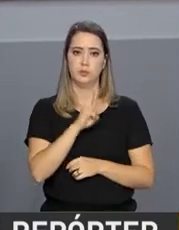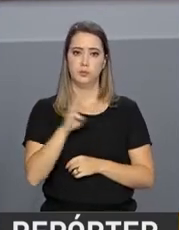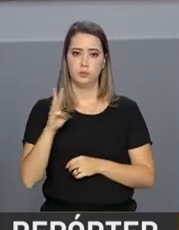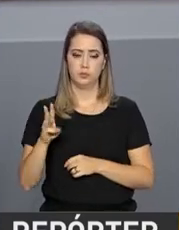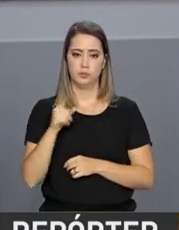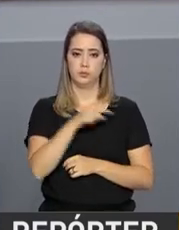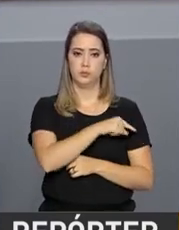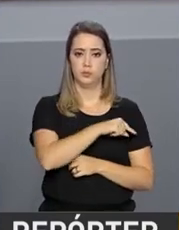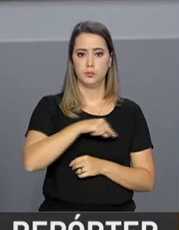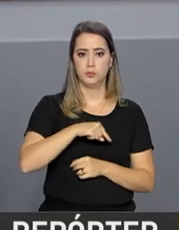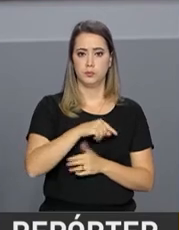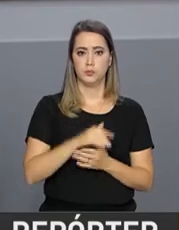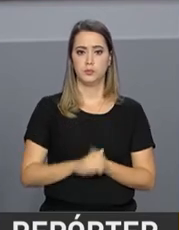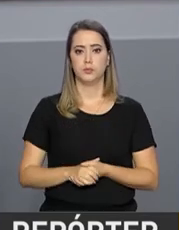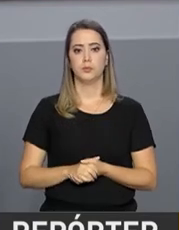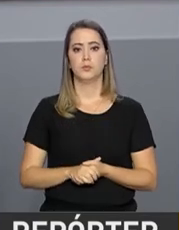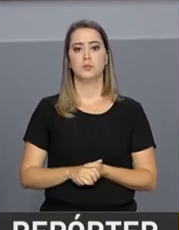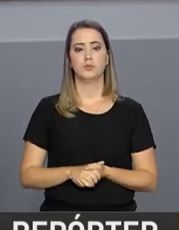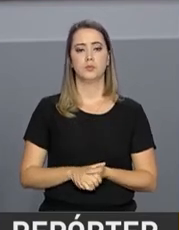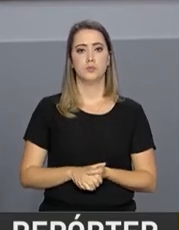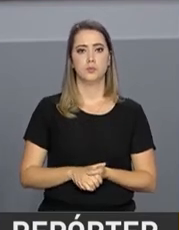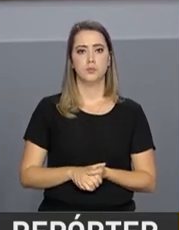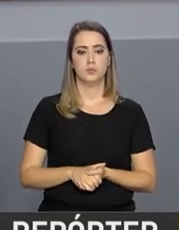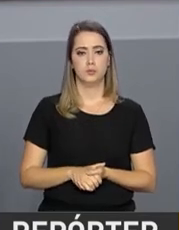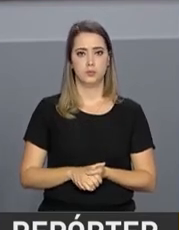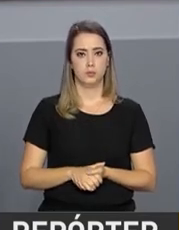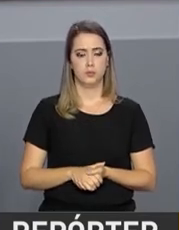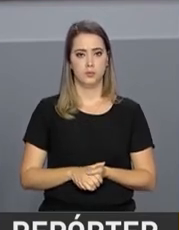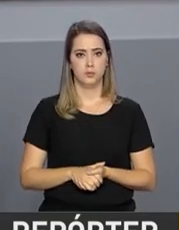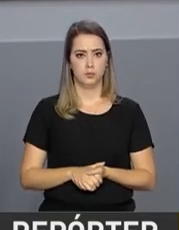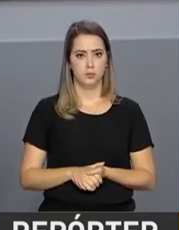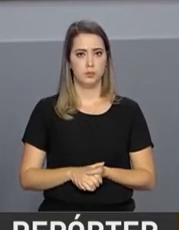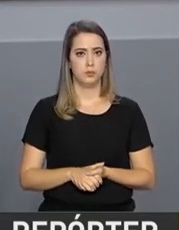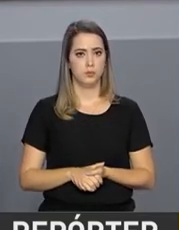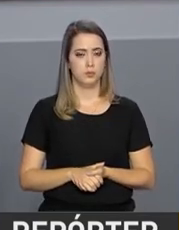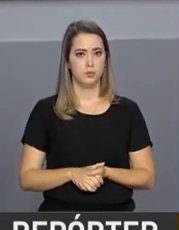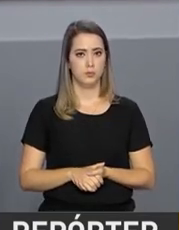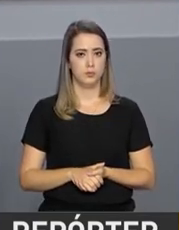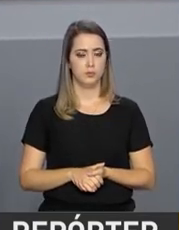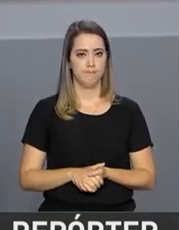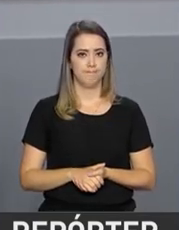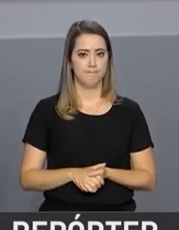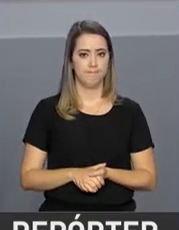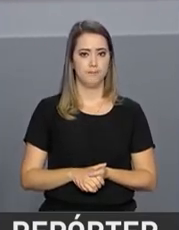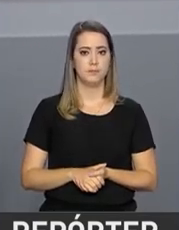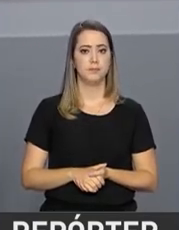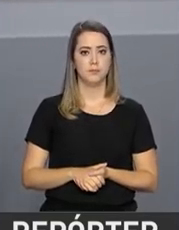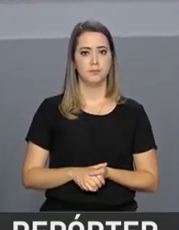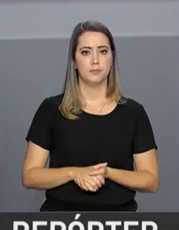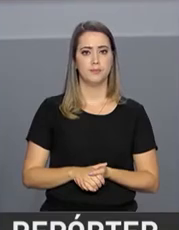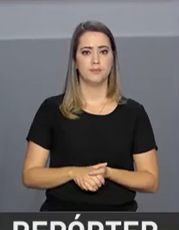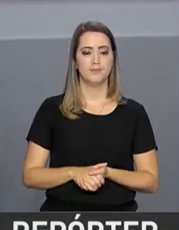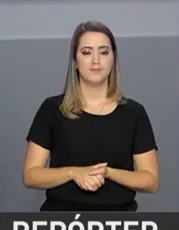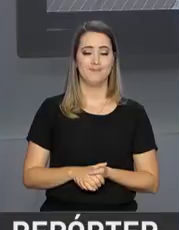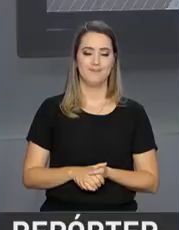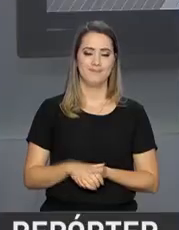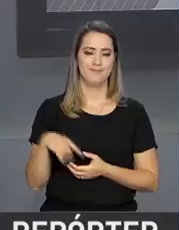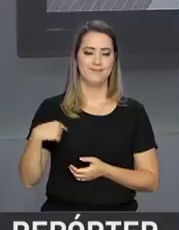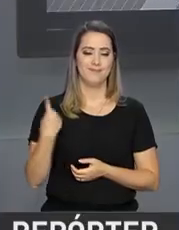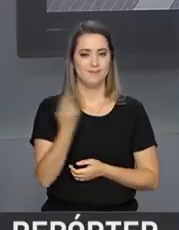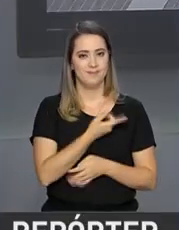do imposto de renda pessoa física 2008 estão disponíveis na página da receita federal na internet